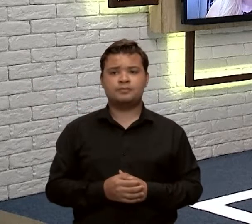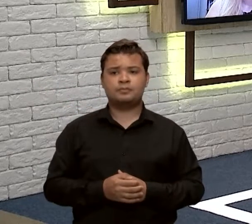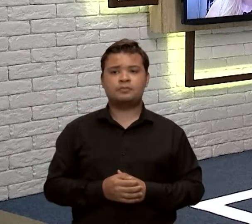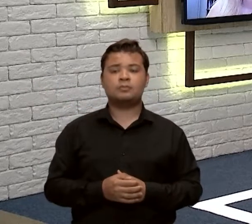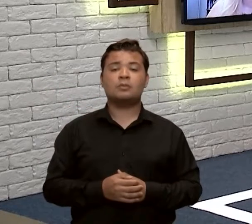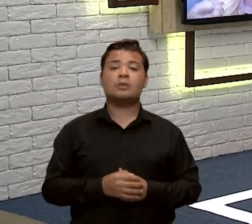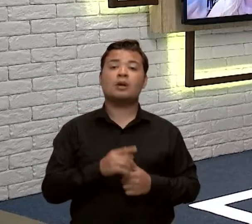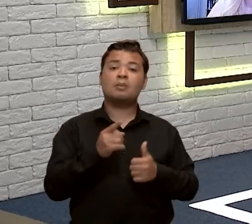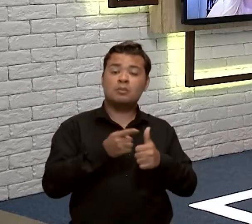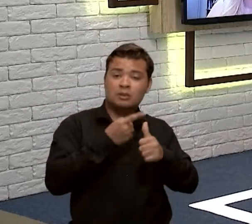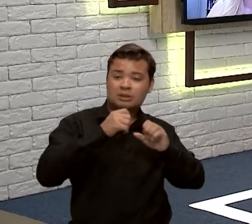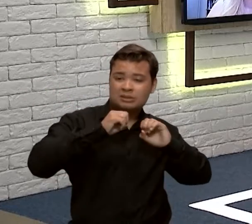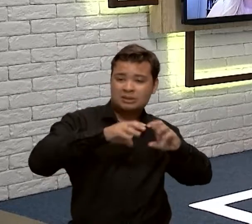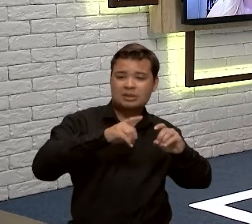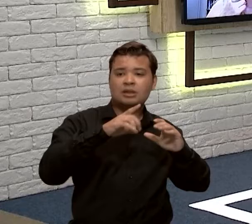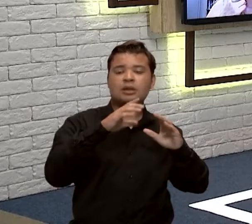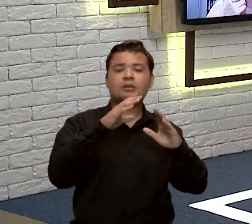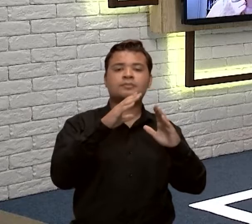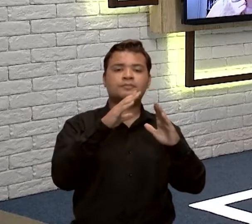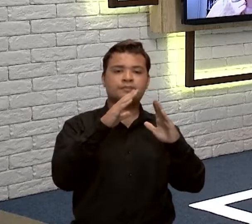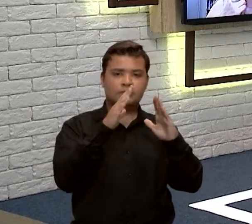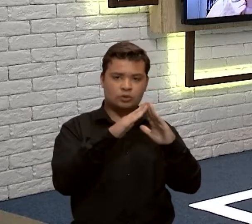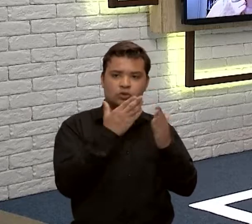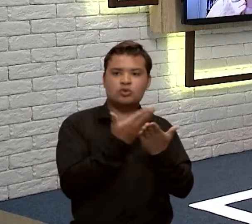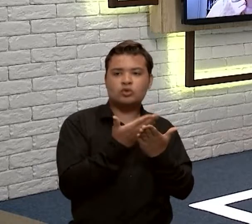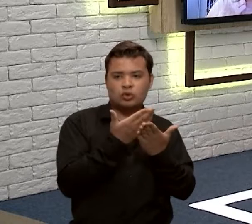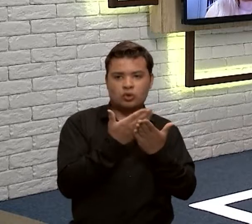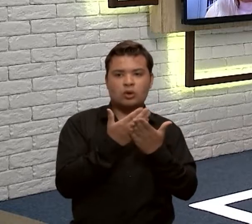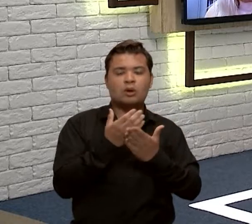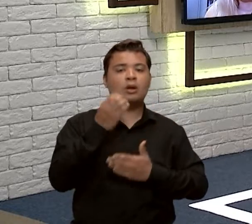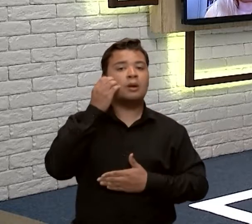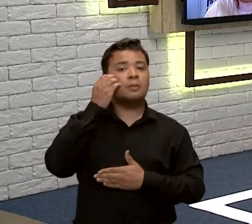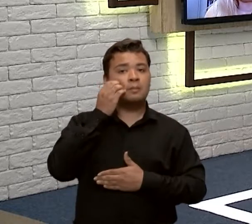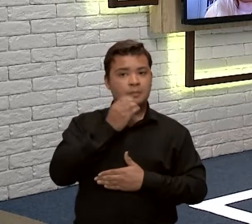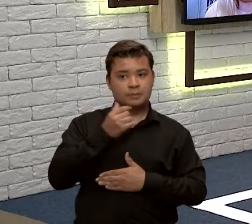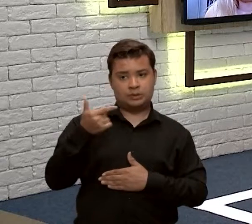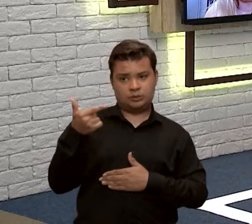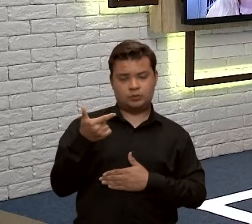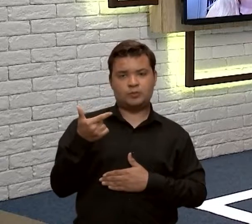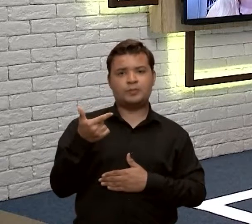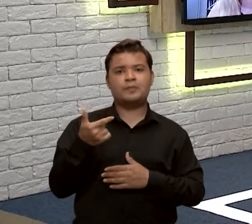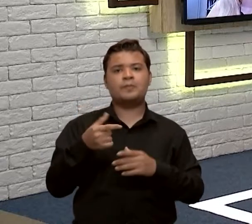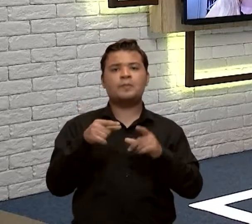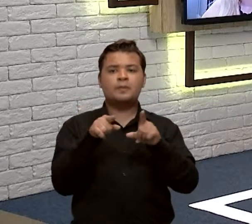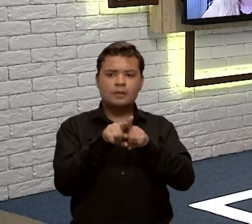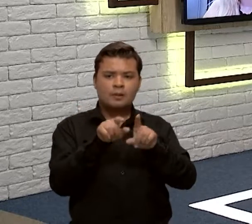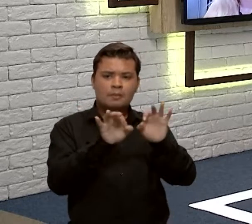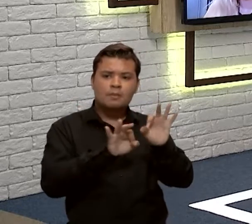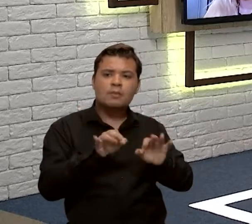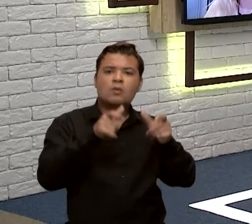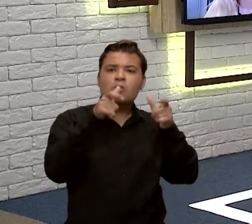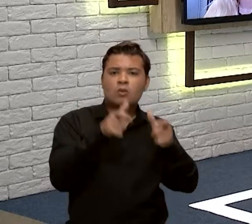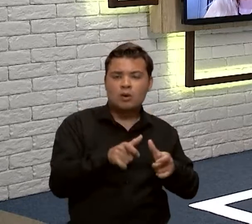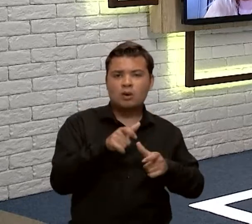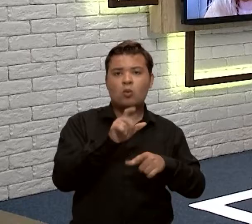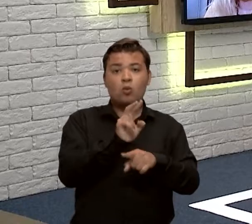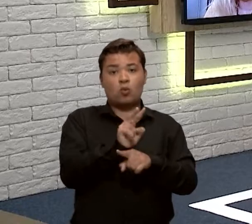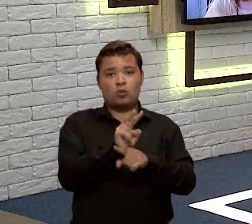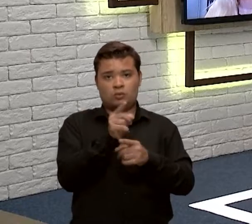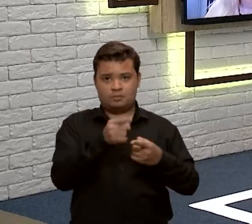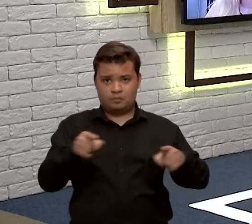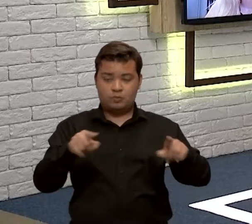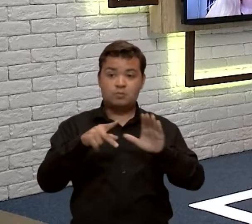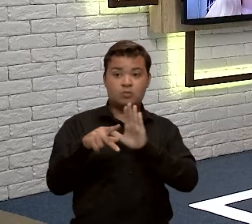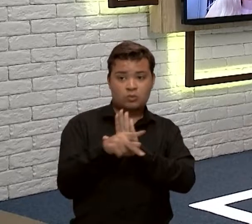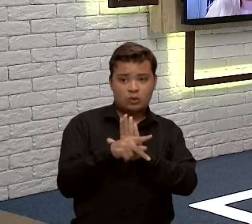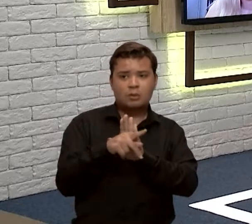Colégio Pedro II, depois a partir da criação do Imperial Conservatório, né? Então, onde a música passa a ser